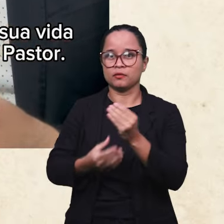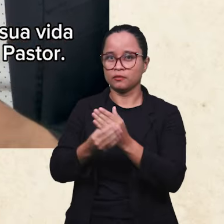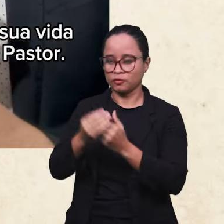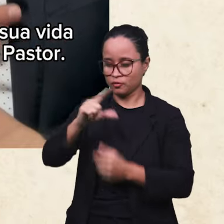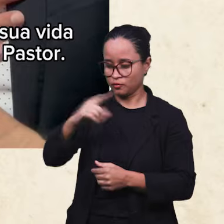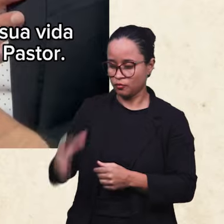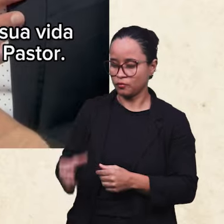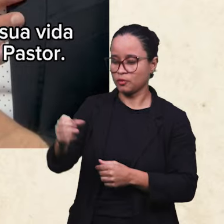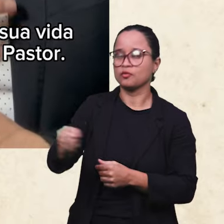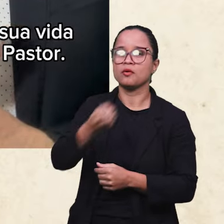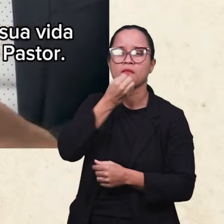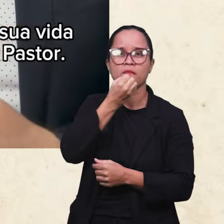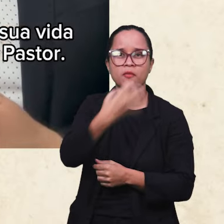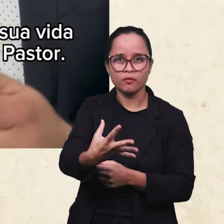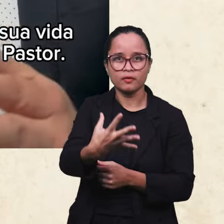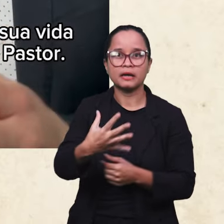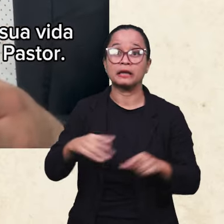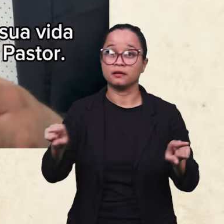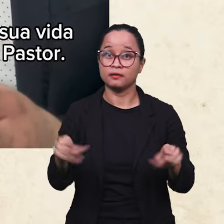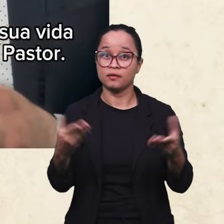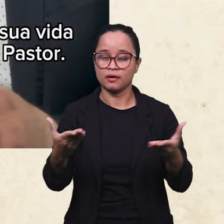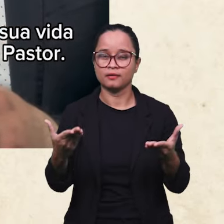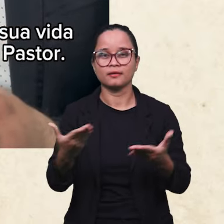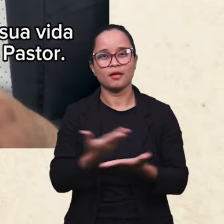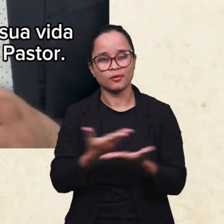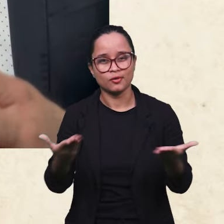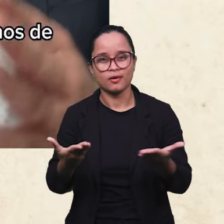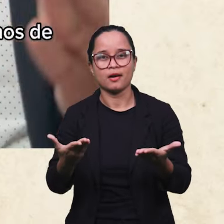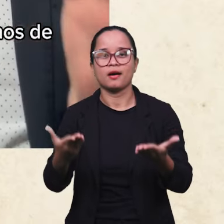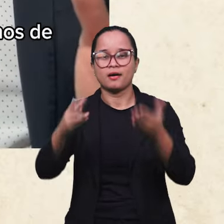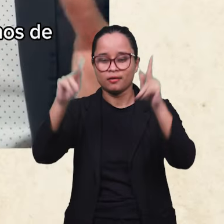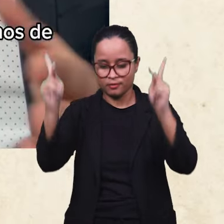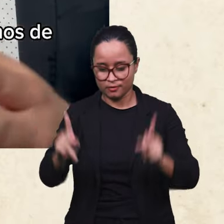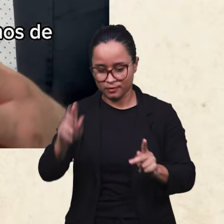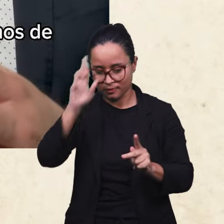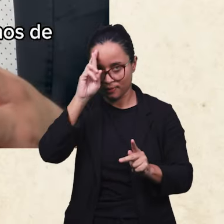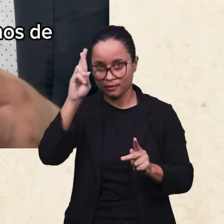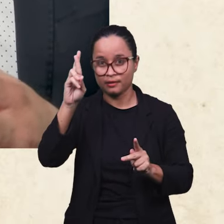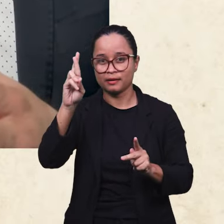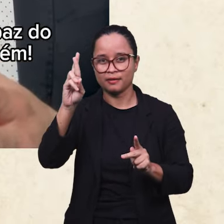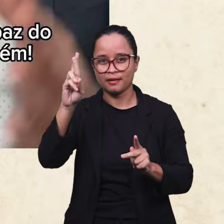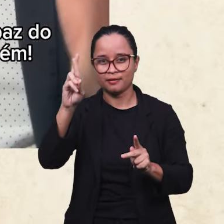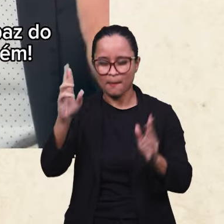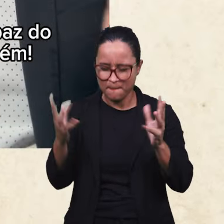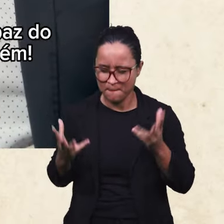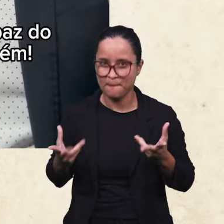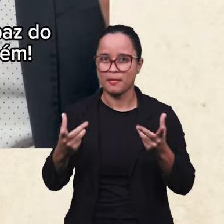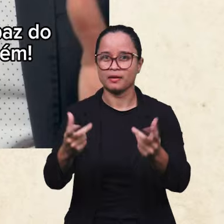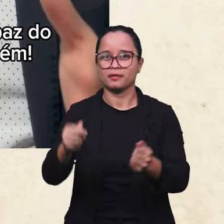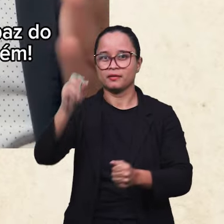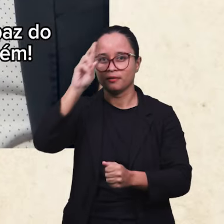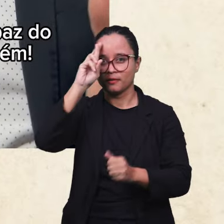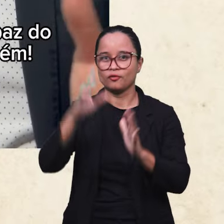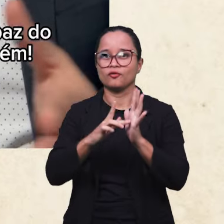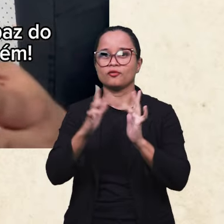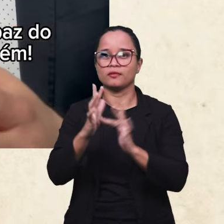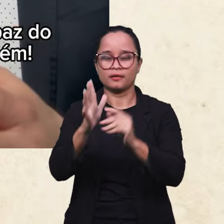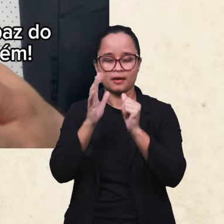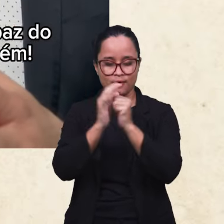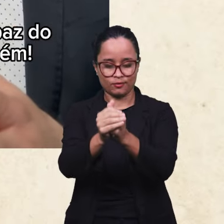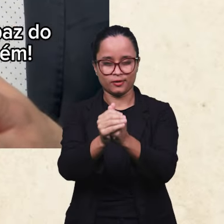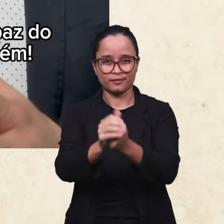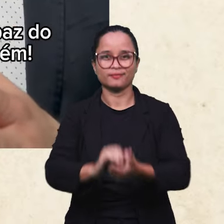reflexionar y a colocar tu vida en las manos de este buen pastor. Así nos despedimos de todos con la paz